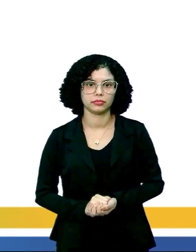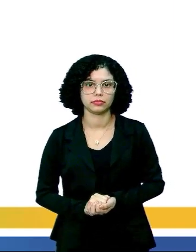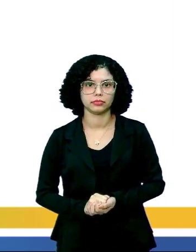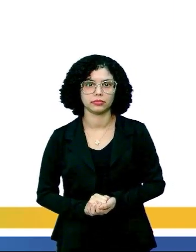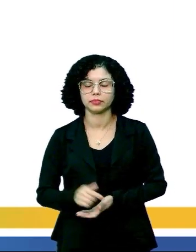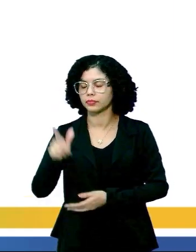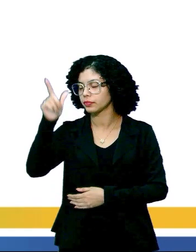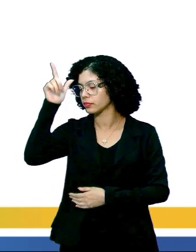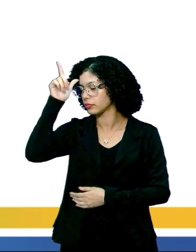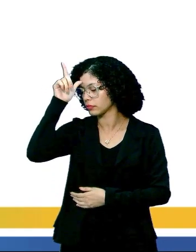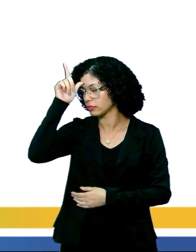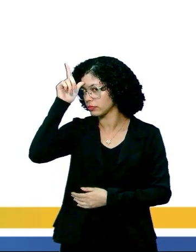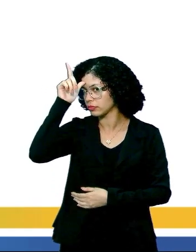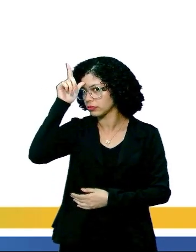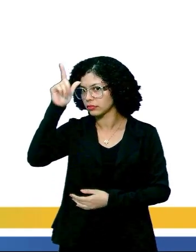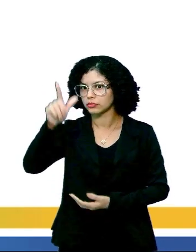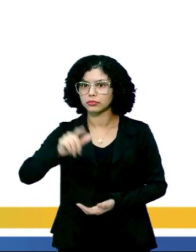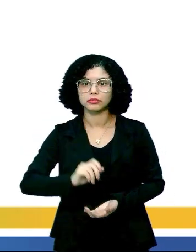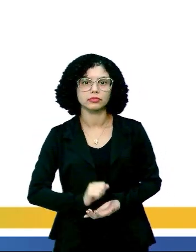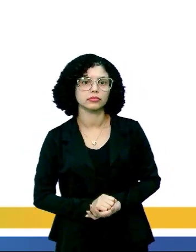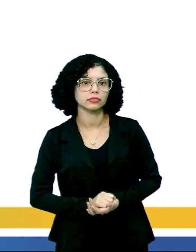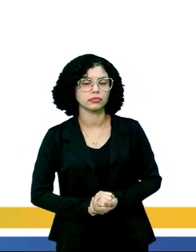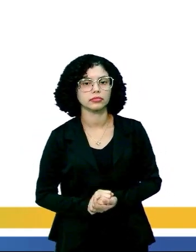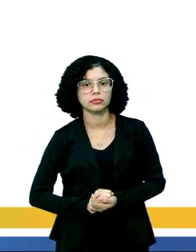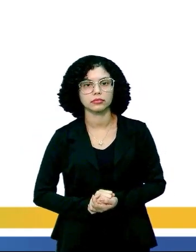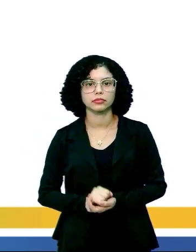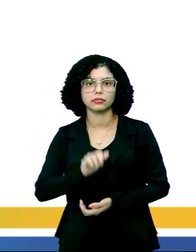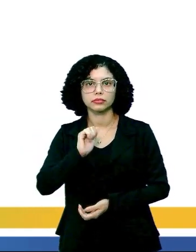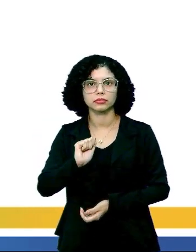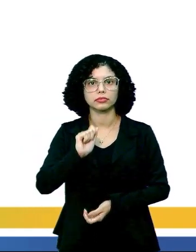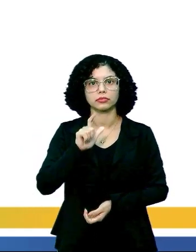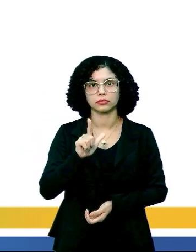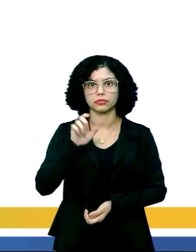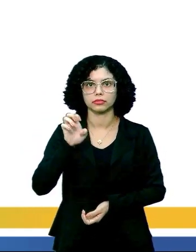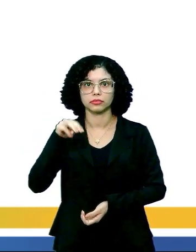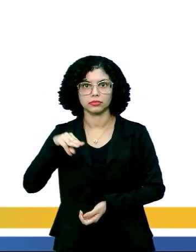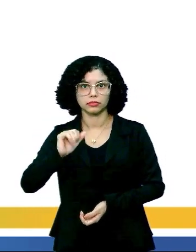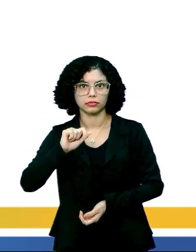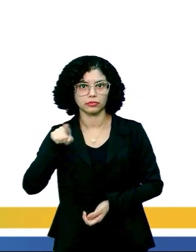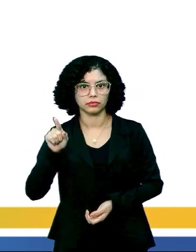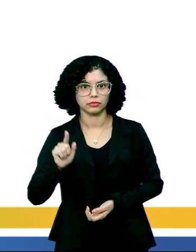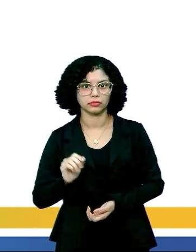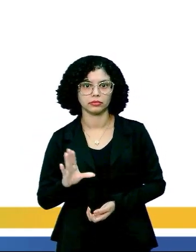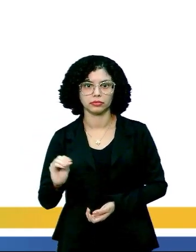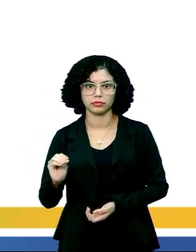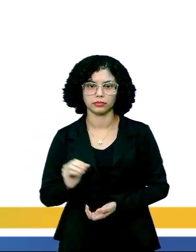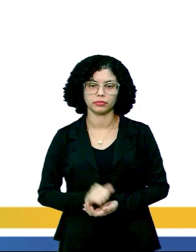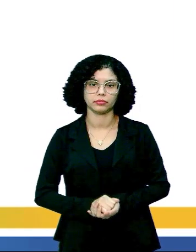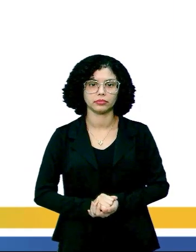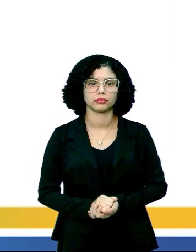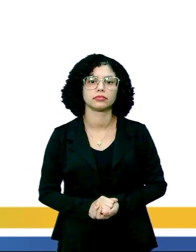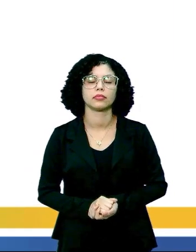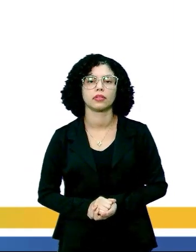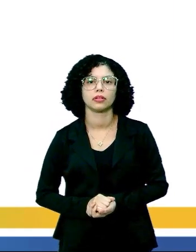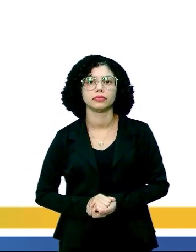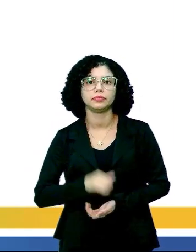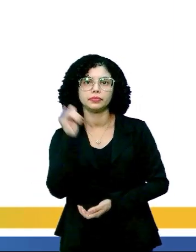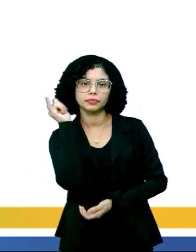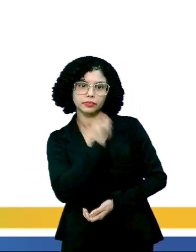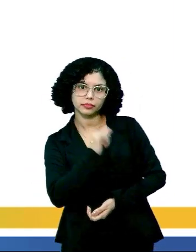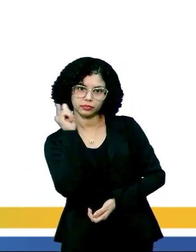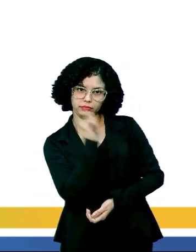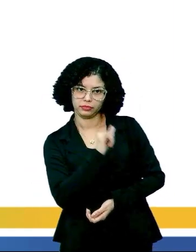Germany, Alemanha, quem nasceu lá vai ser German, ou alemão.